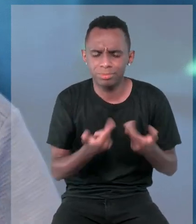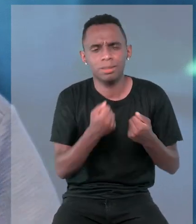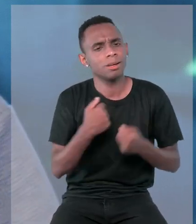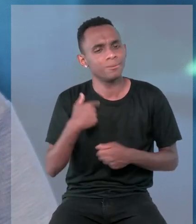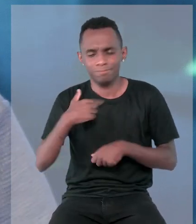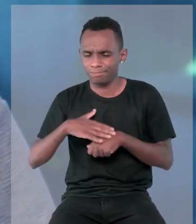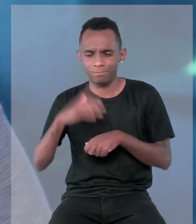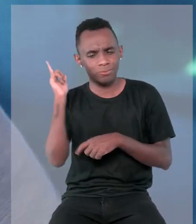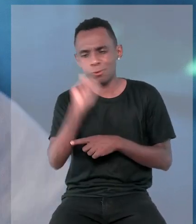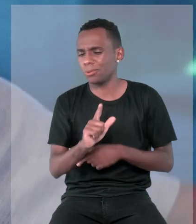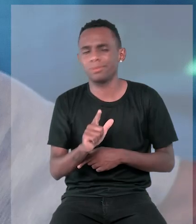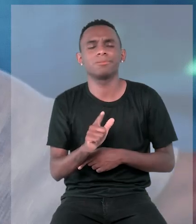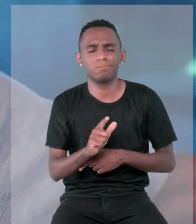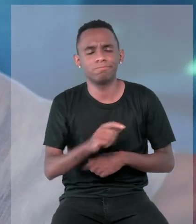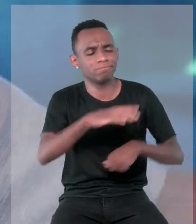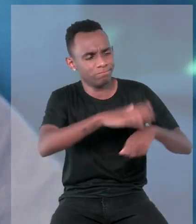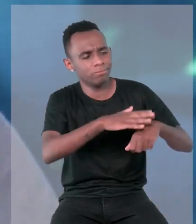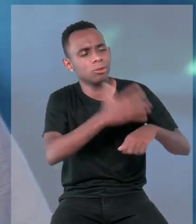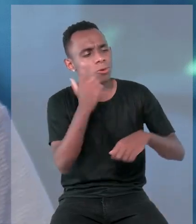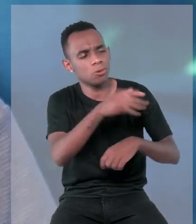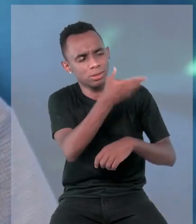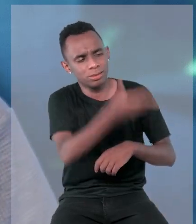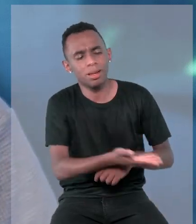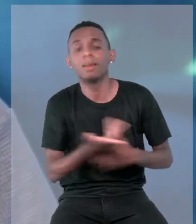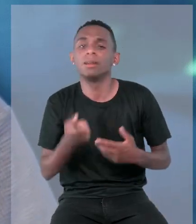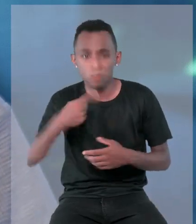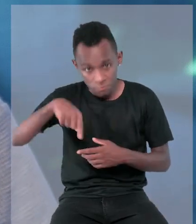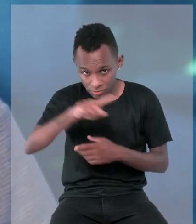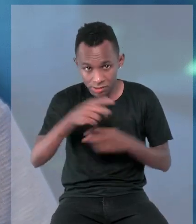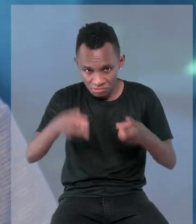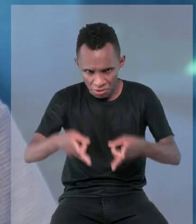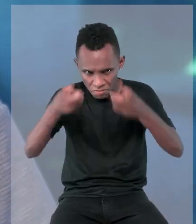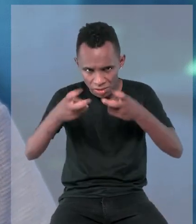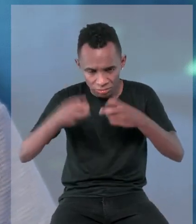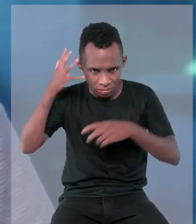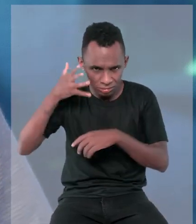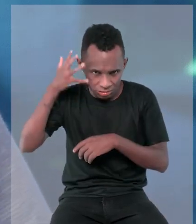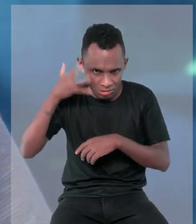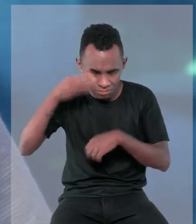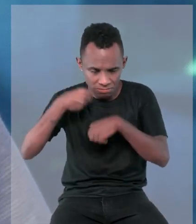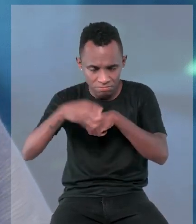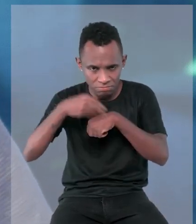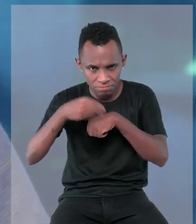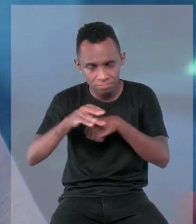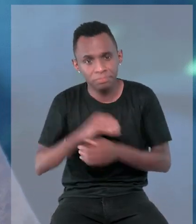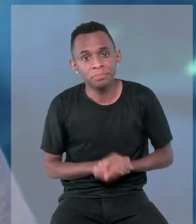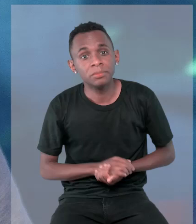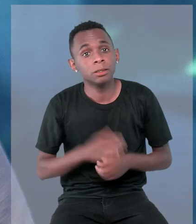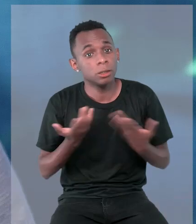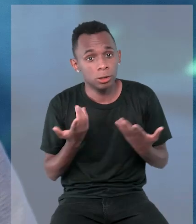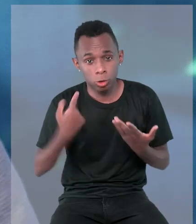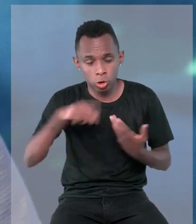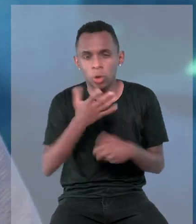tenho essa capacidade. A verdade é essa, isso o Caio tem, e vocês vão perceber isso hoje nas questões. Nós